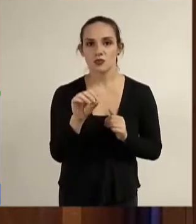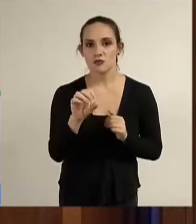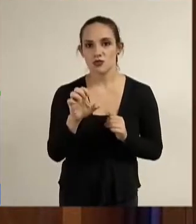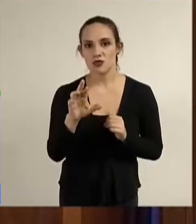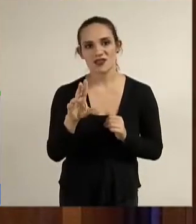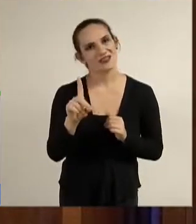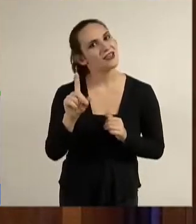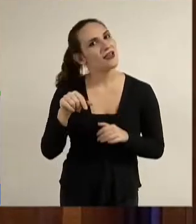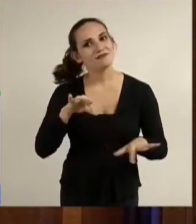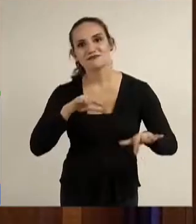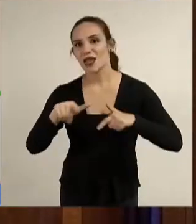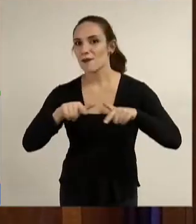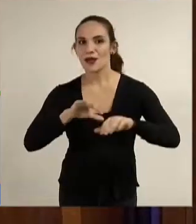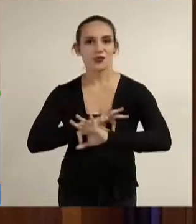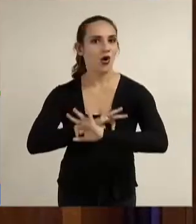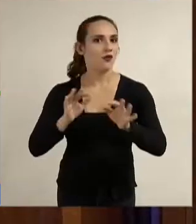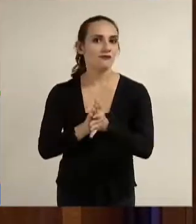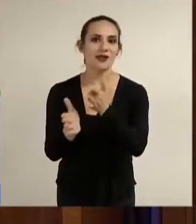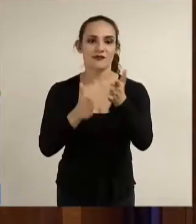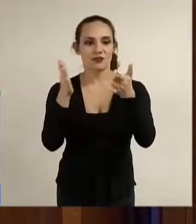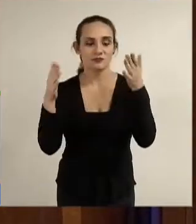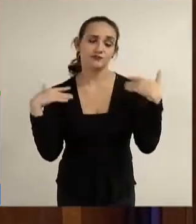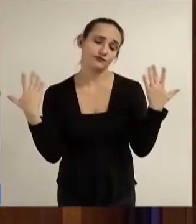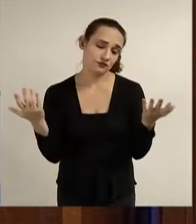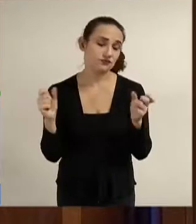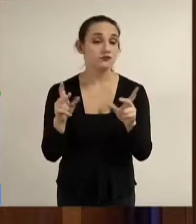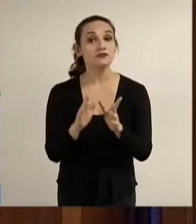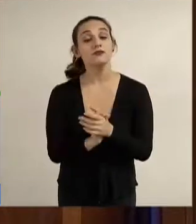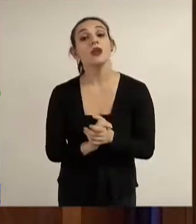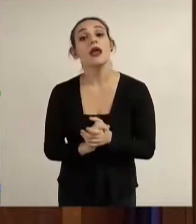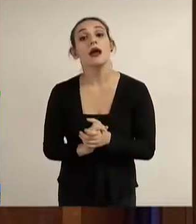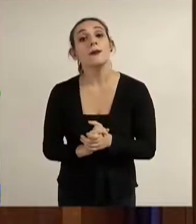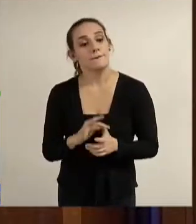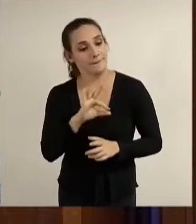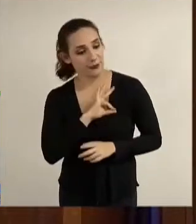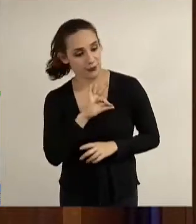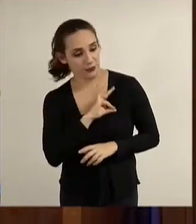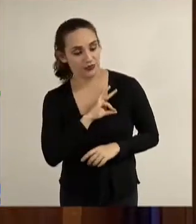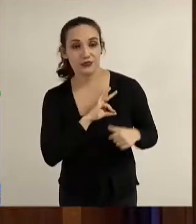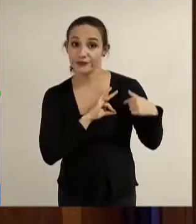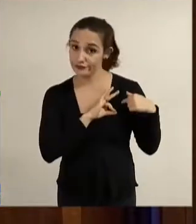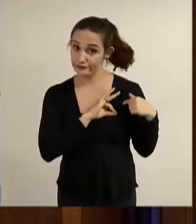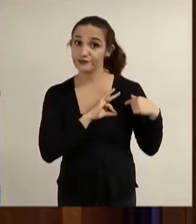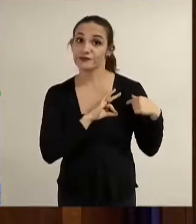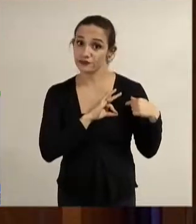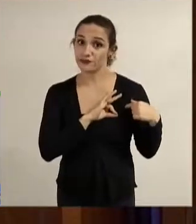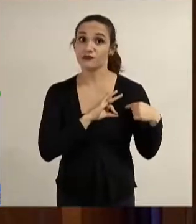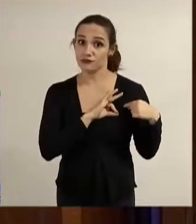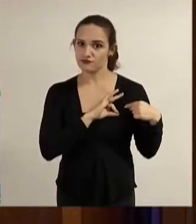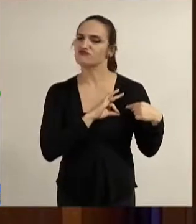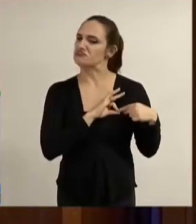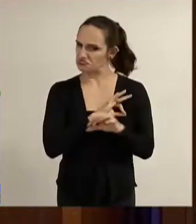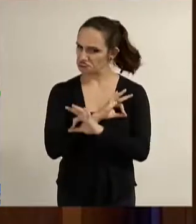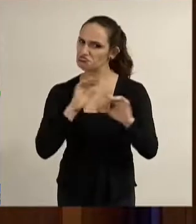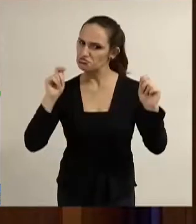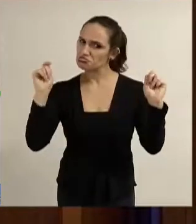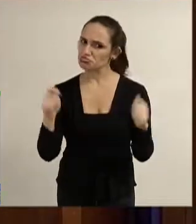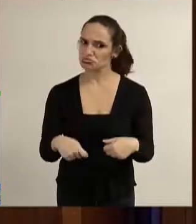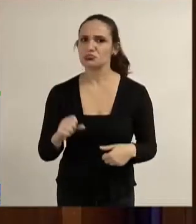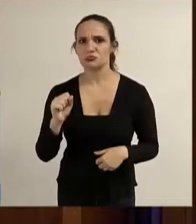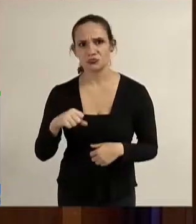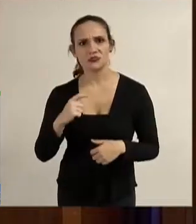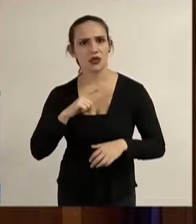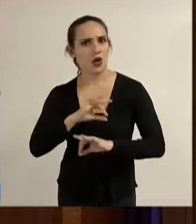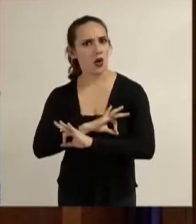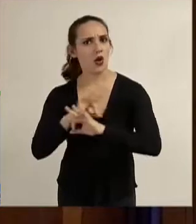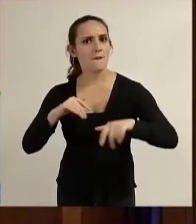trabalho maravilhoso. Enfim, a polícia do nosso estado, ela é eficiente e tem